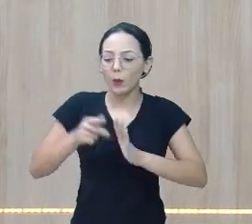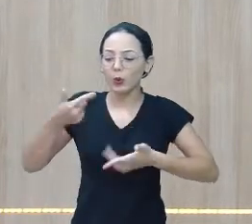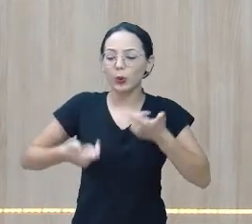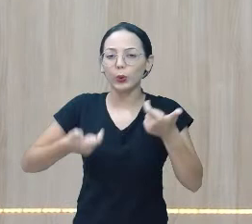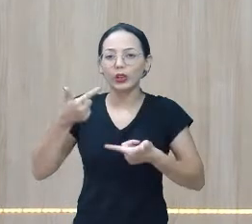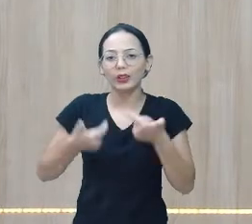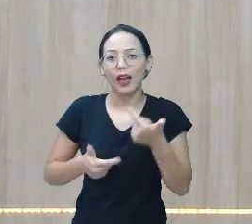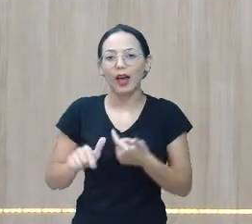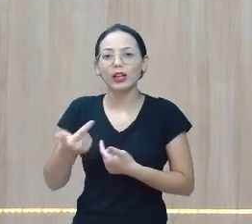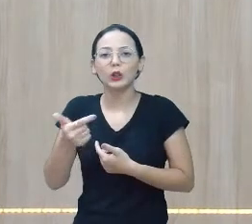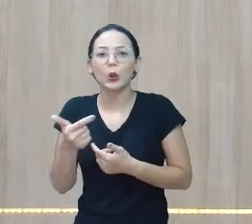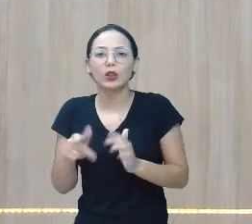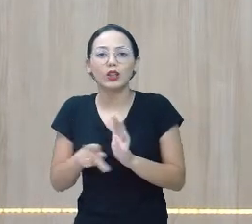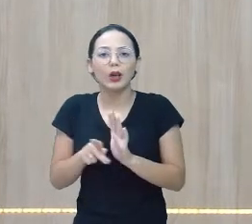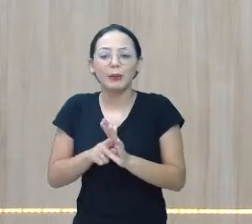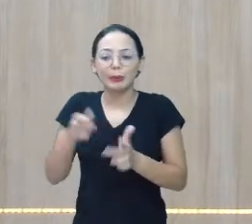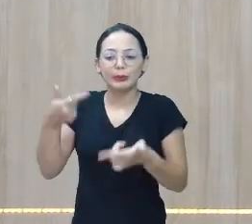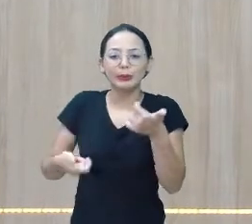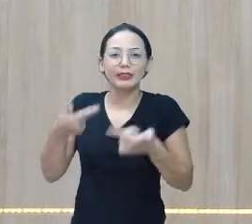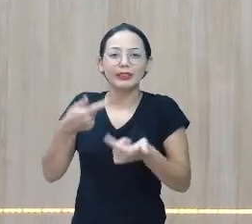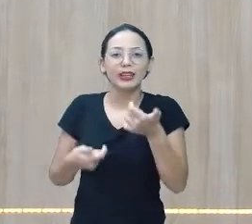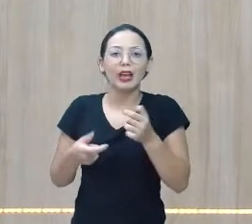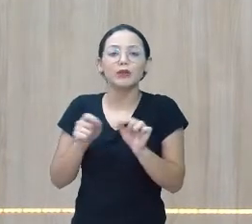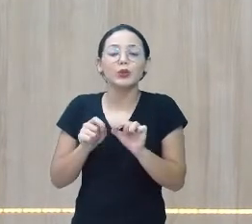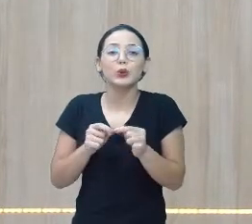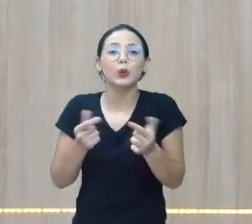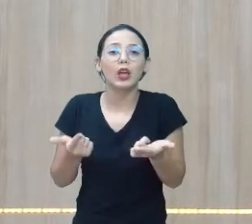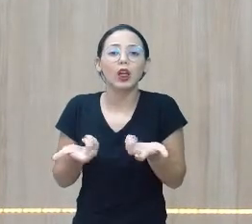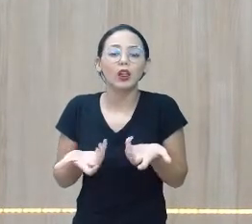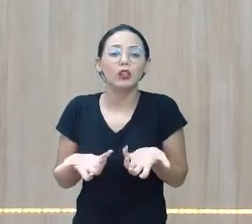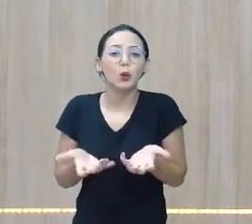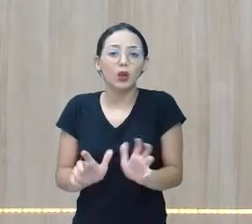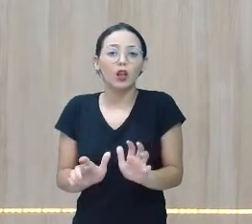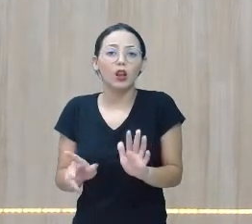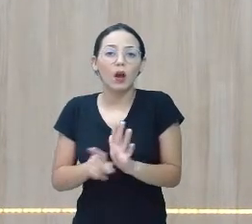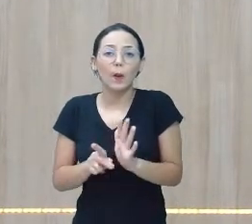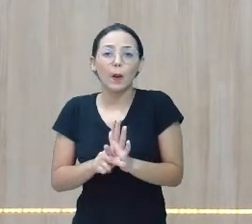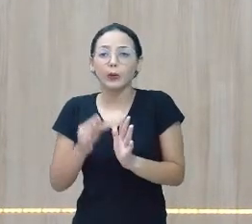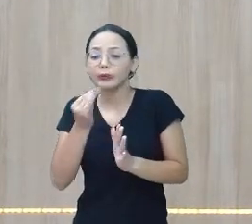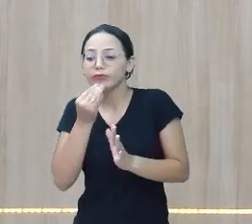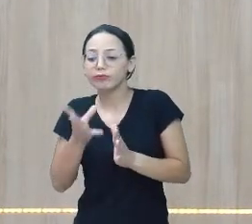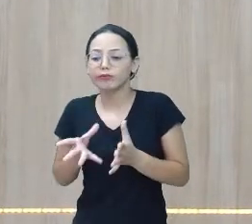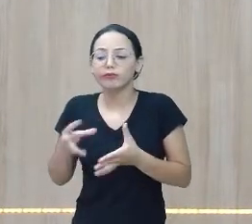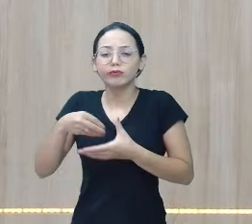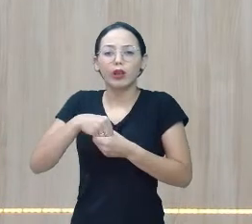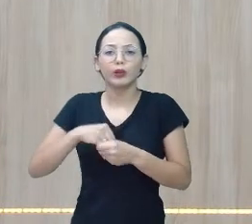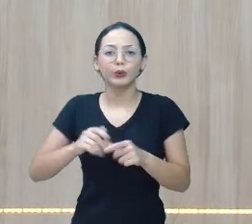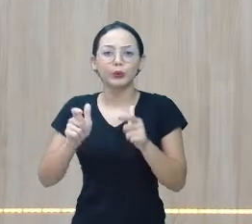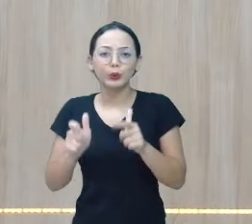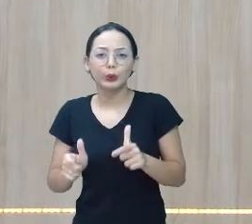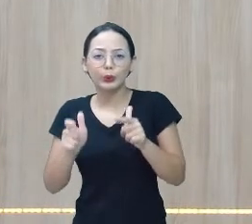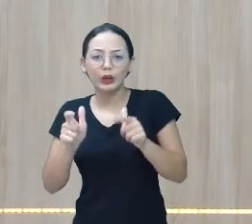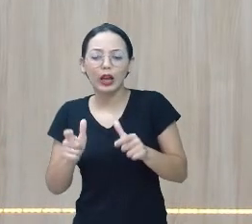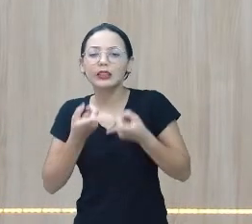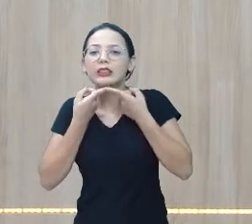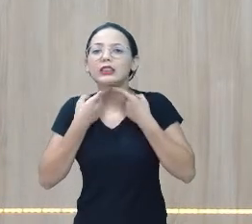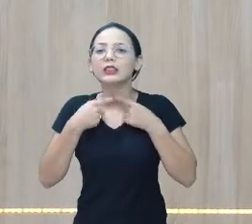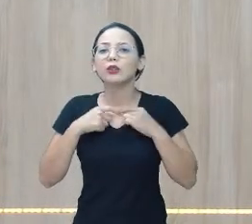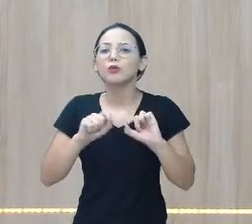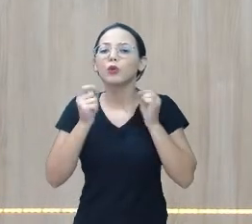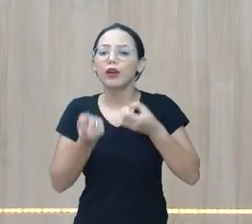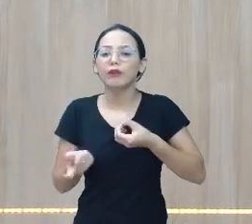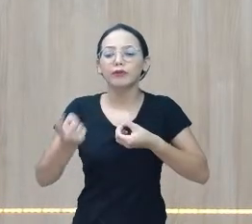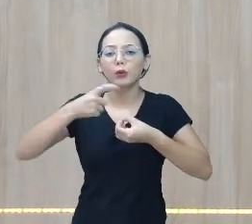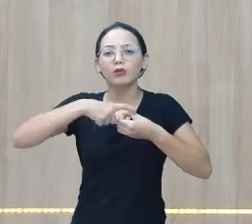não tendo mais guerras para lutar, eles não queriam ficar naquelas localidades. Desejavam voltar para as